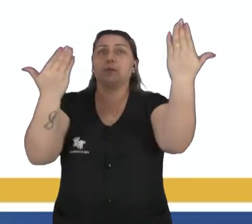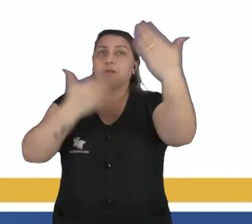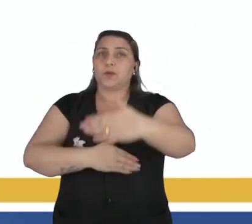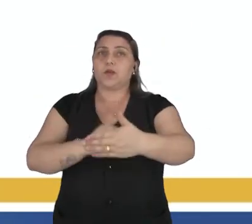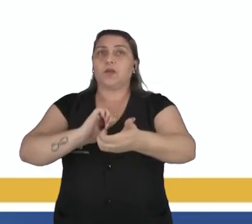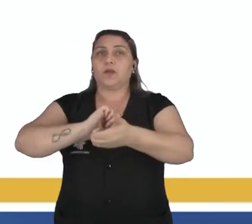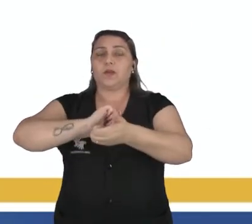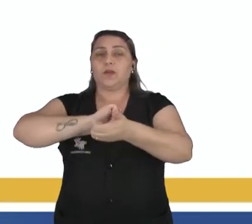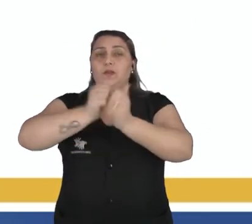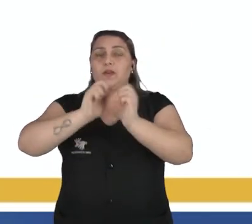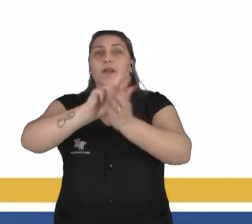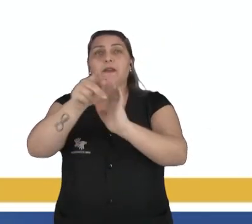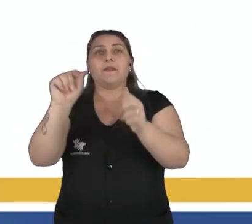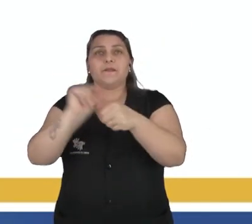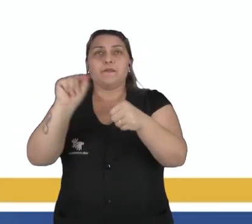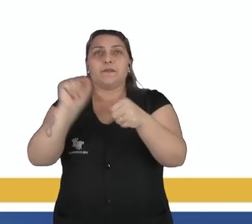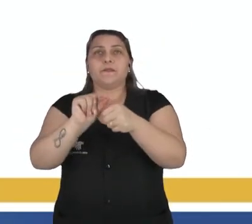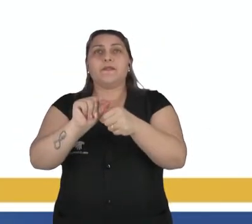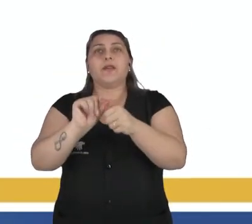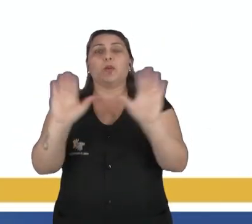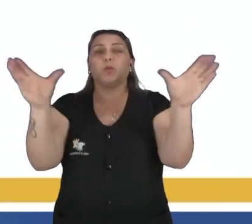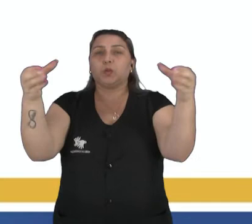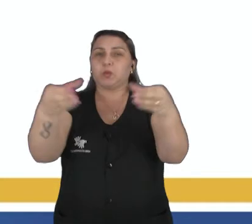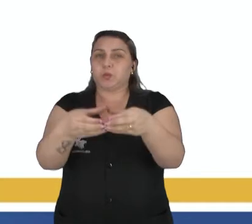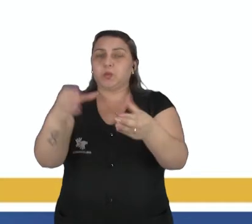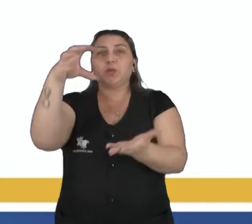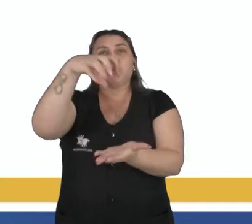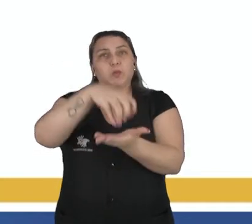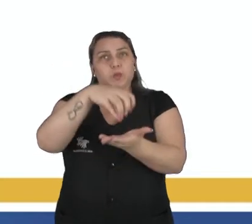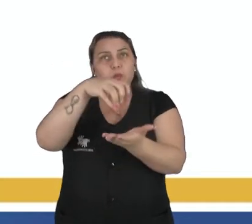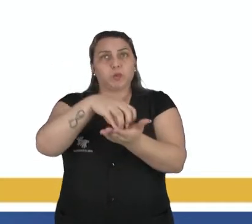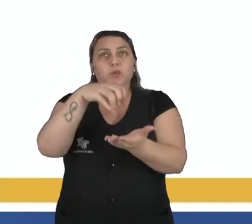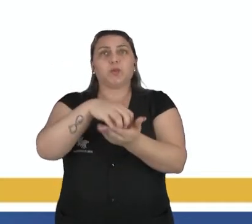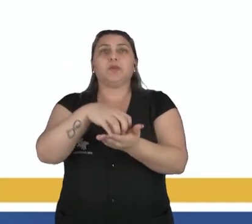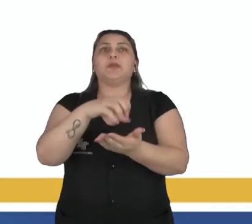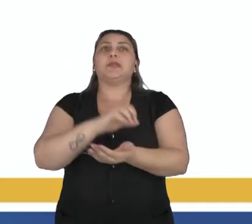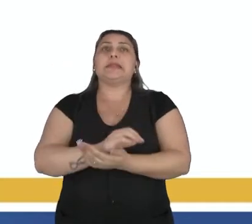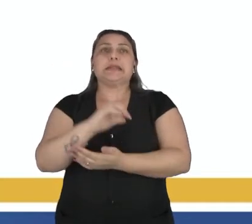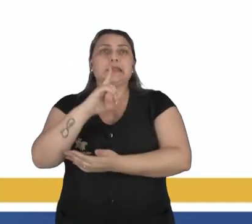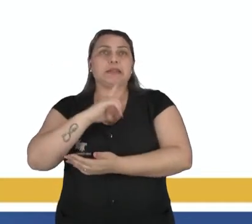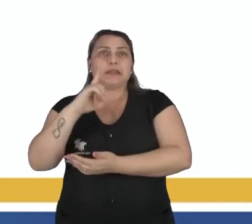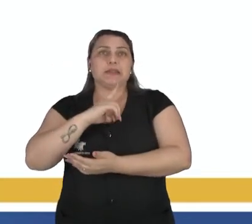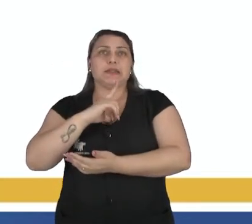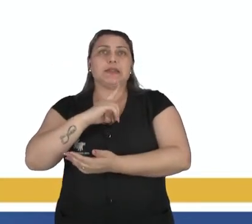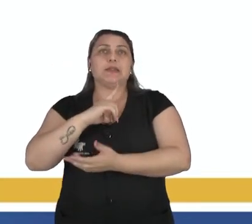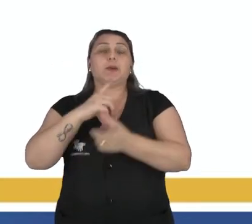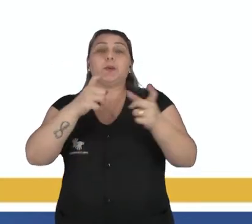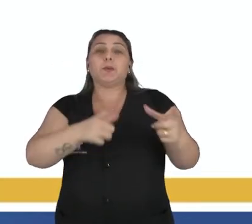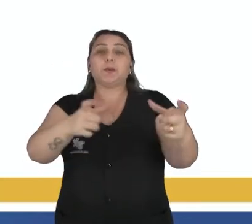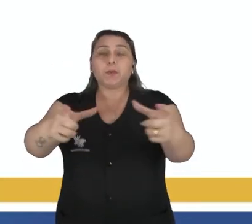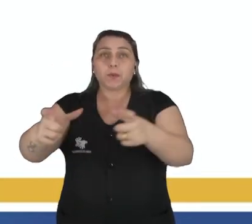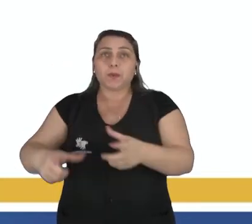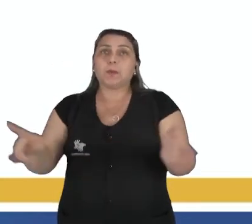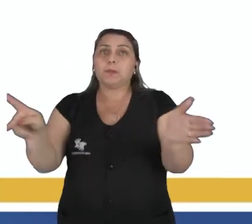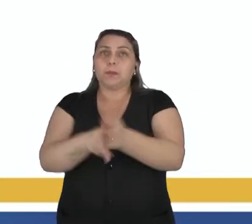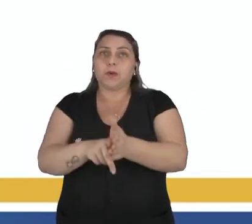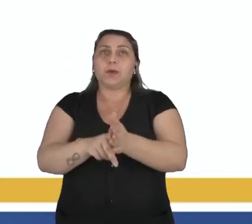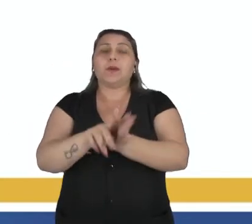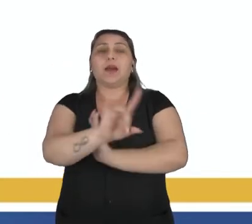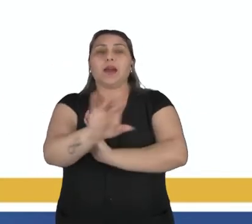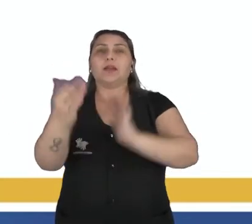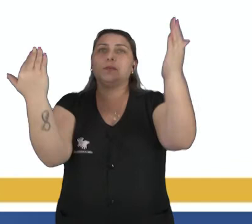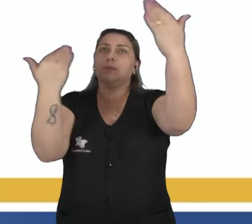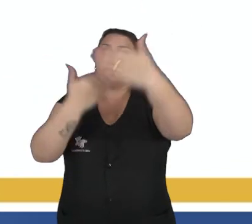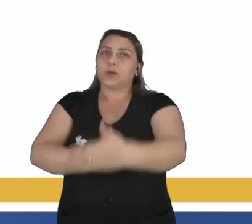provas de atletismo é realizada em estágios fechados. Nesses estádios, existem as demarcações específicas para